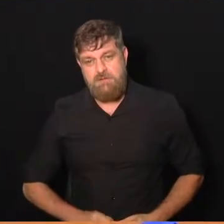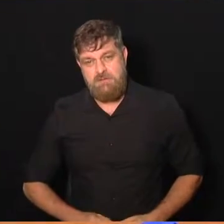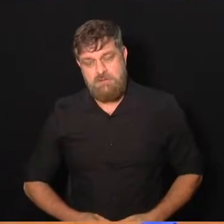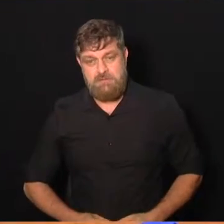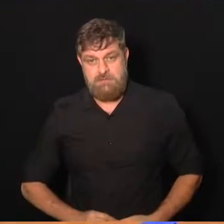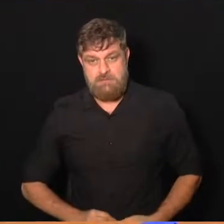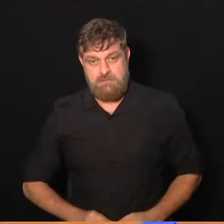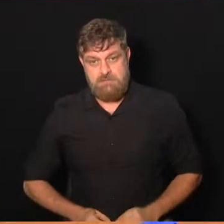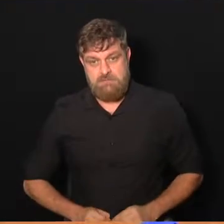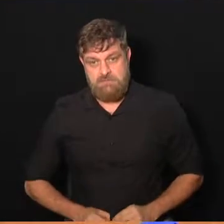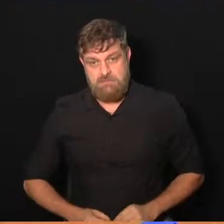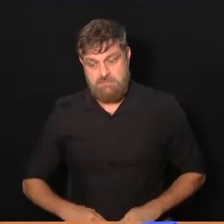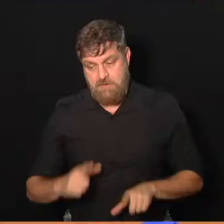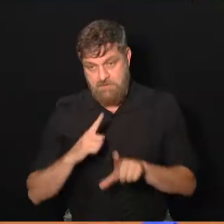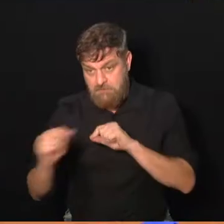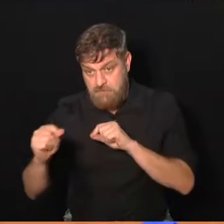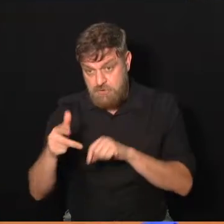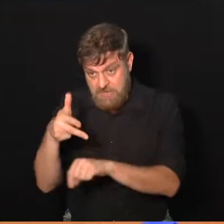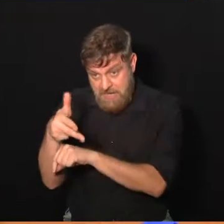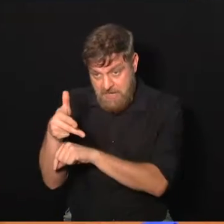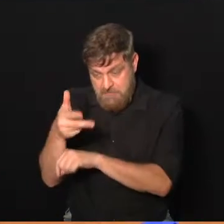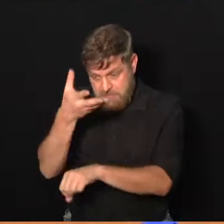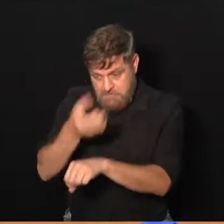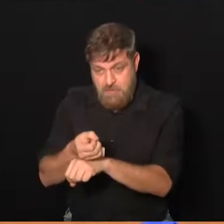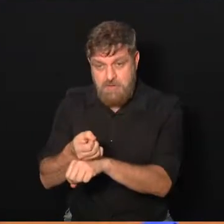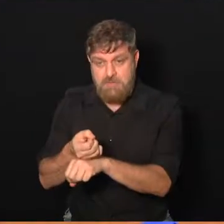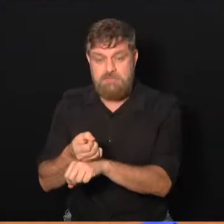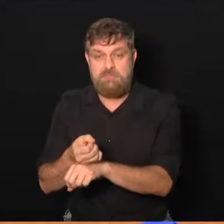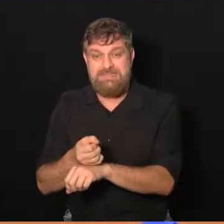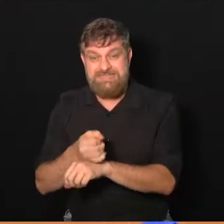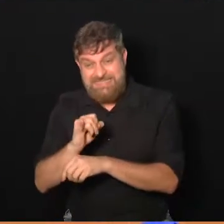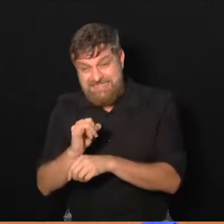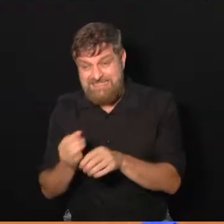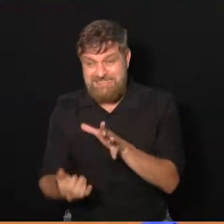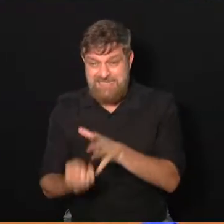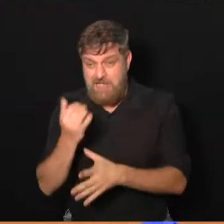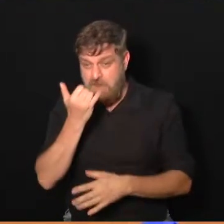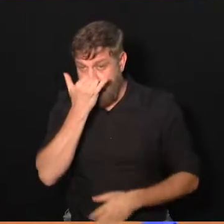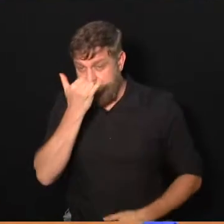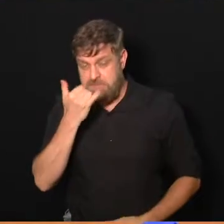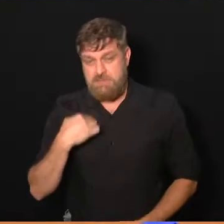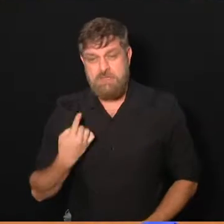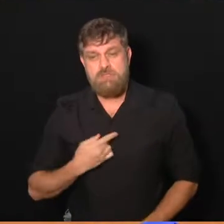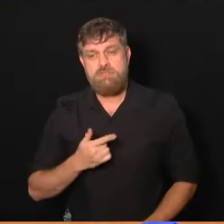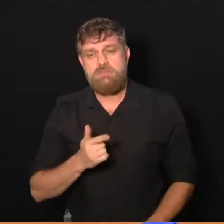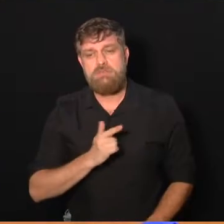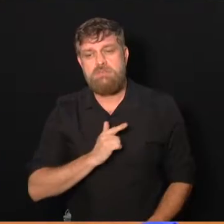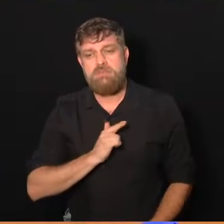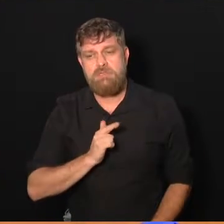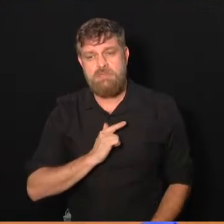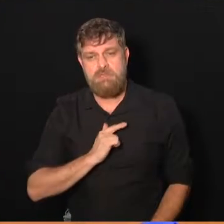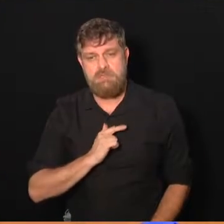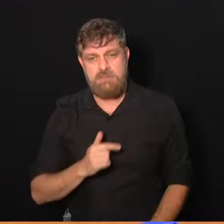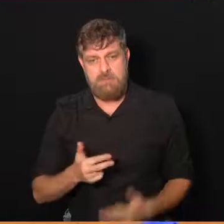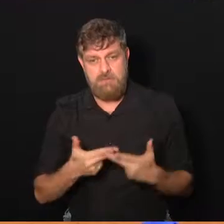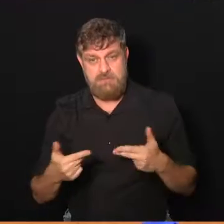mostrar porque não é para fugir, né? Vamos combinar, né? Mas numa eventualidade a gente teria coisas